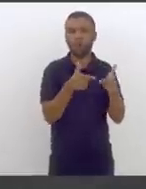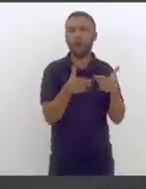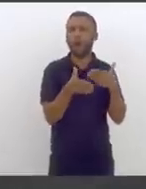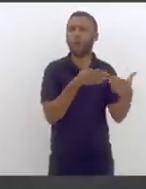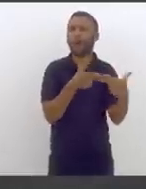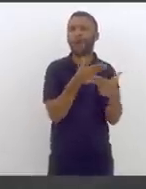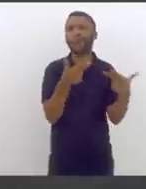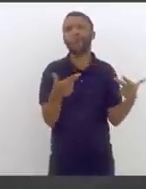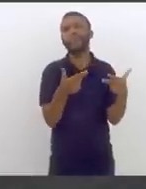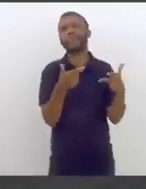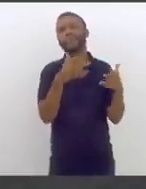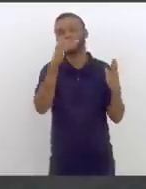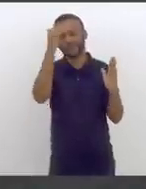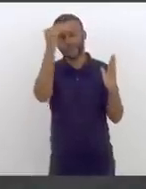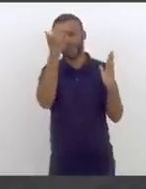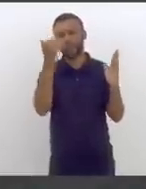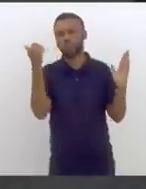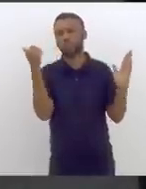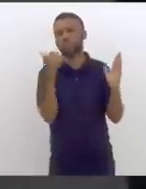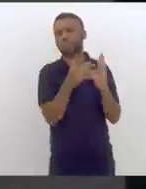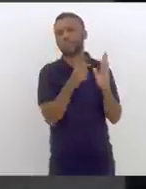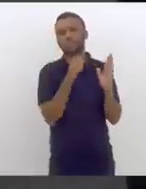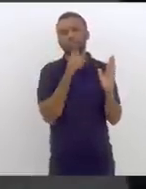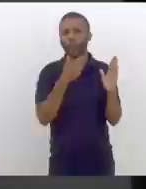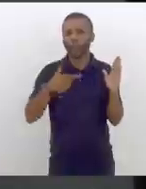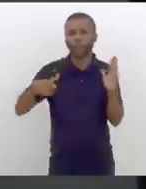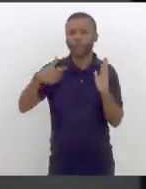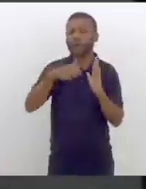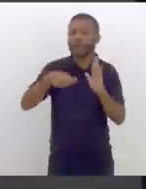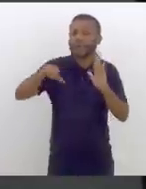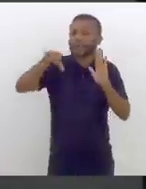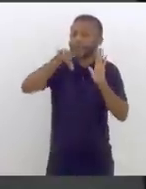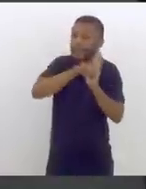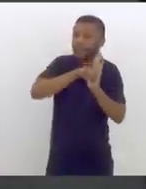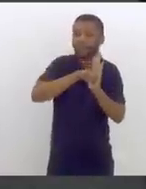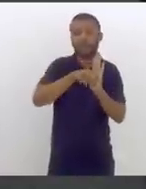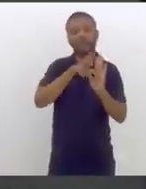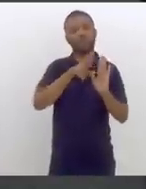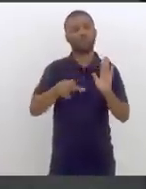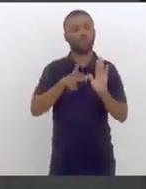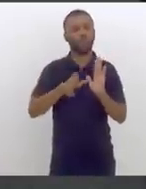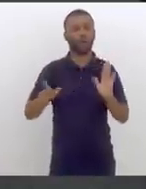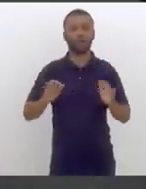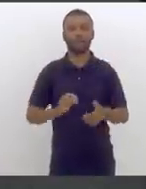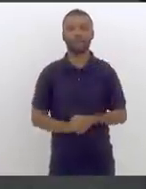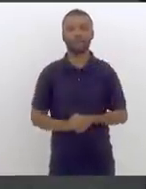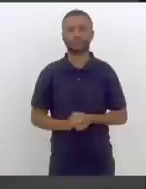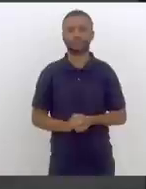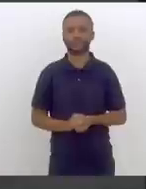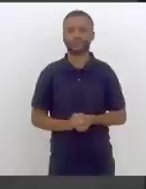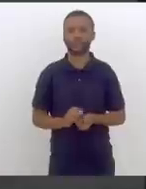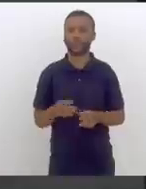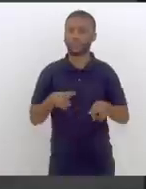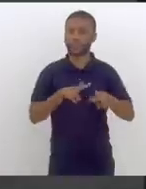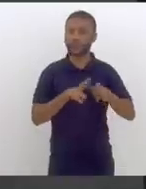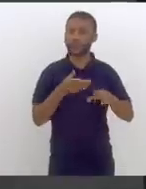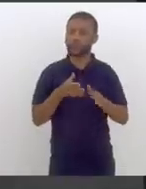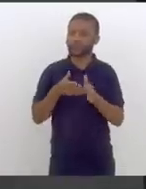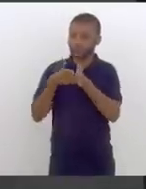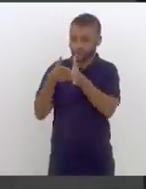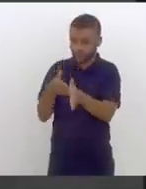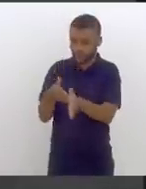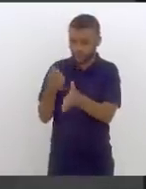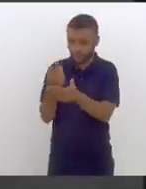coisa desde que não constitui crime então prisão disciplinar uma coisa e